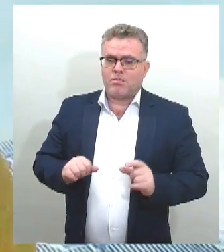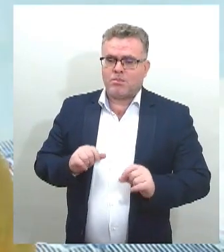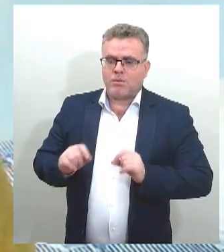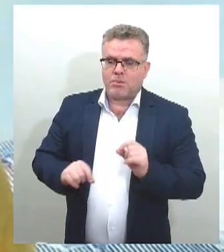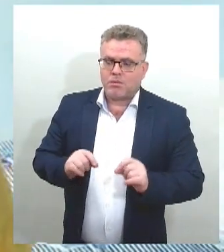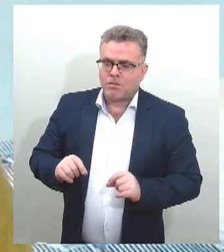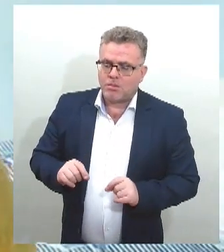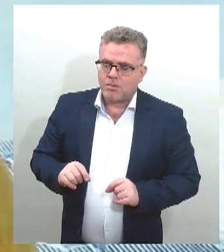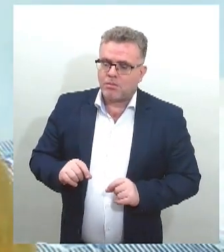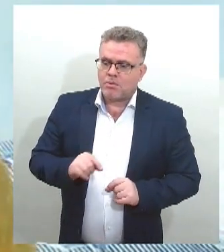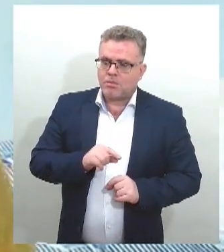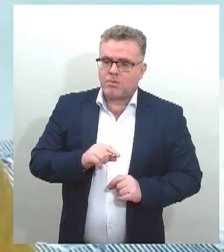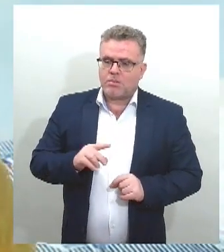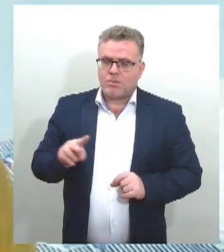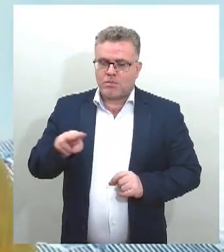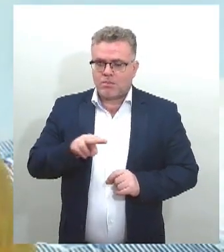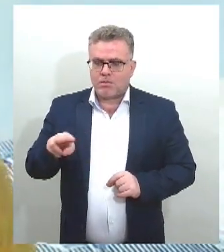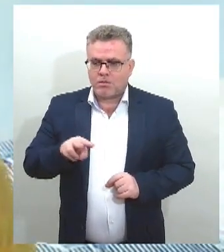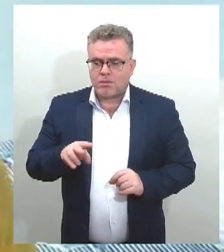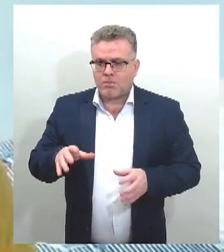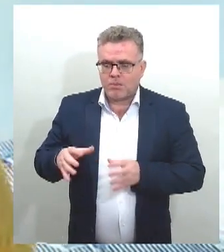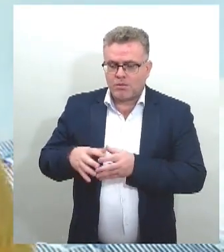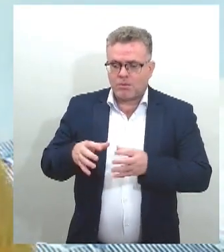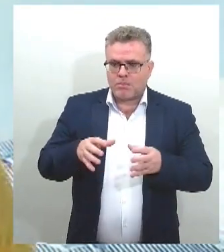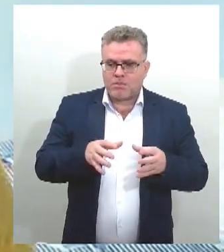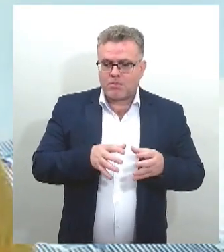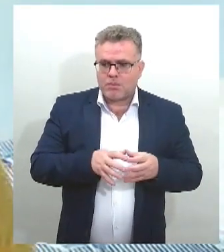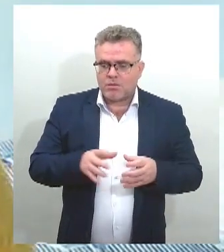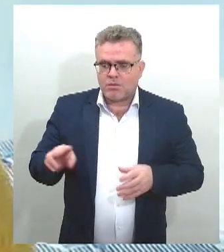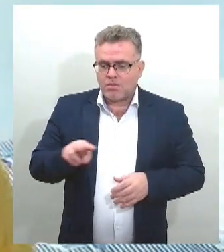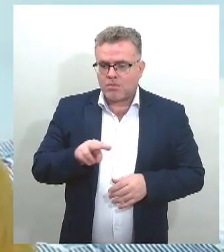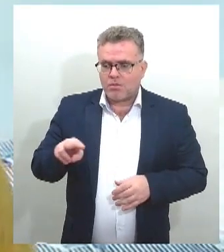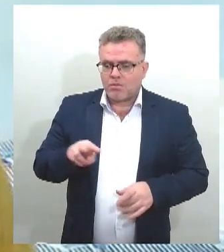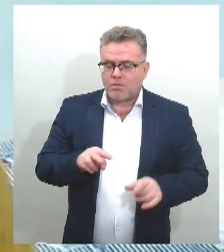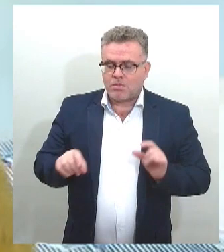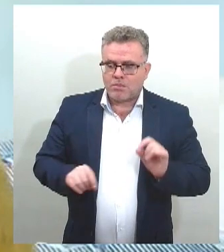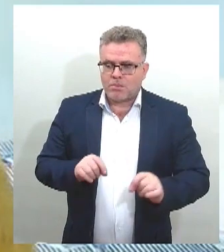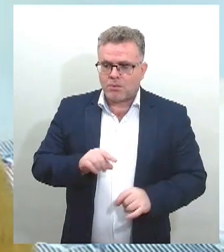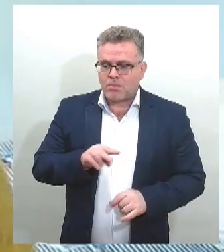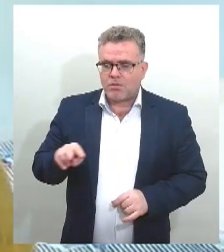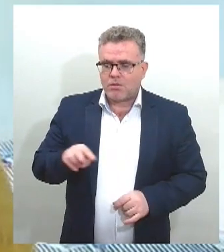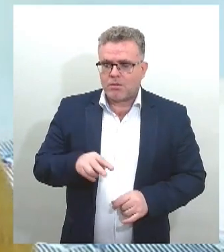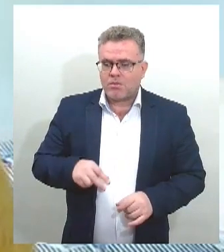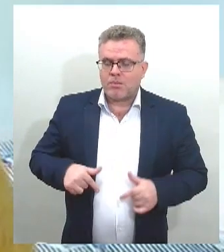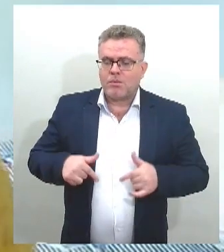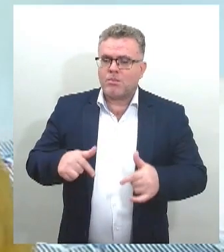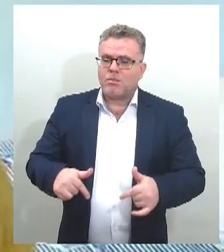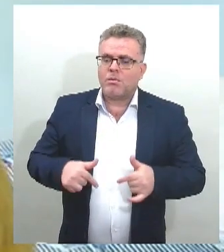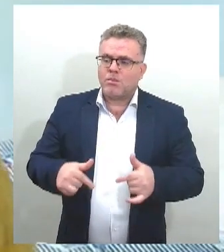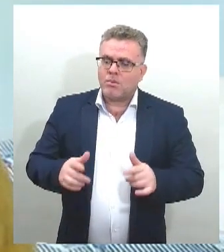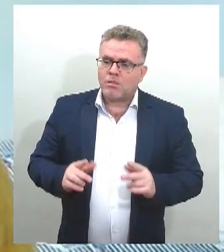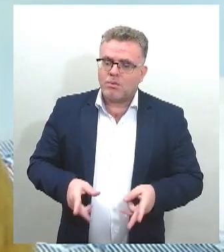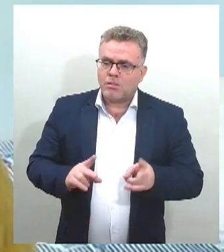dois grupos, tanto os republicanos históricos, ou seja, aqueles que já defendiam a República desde o